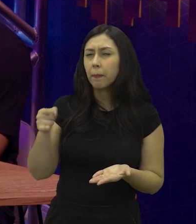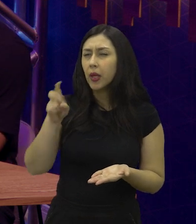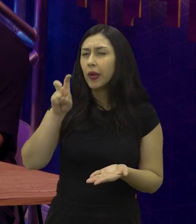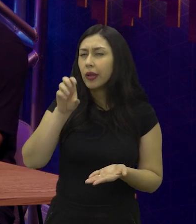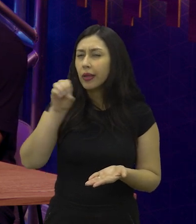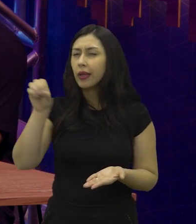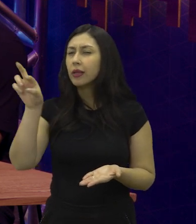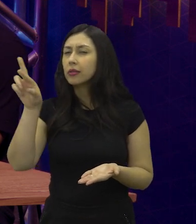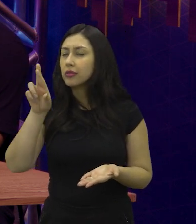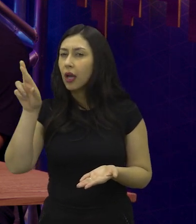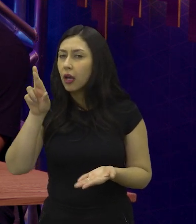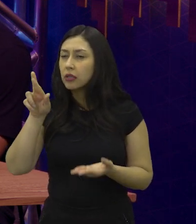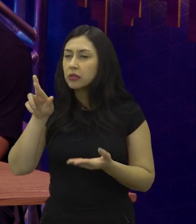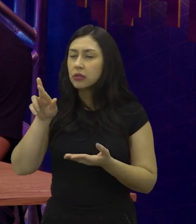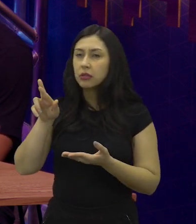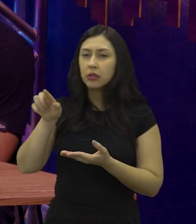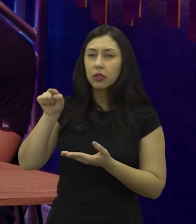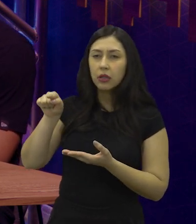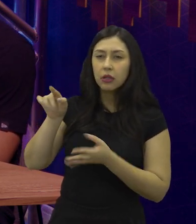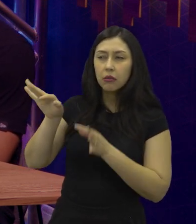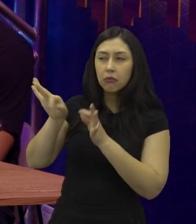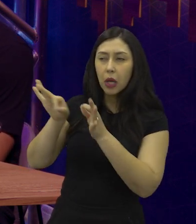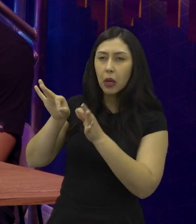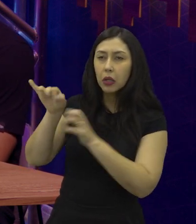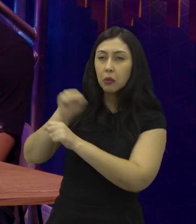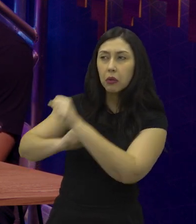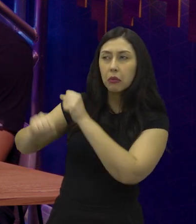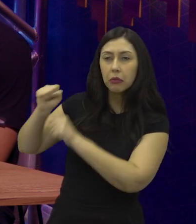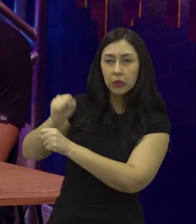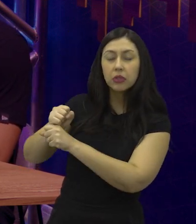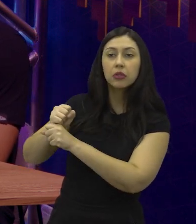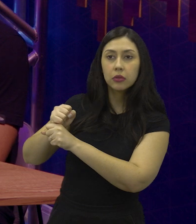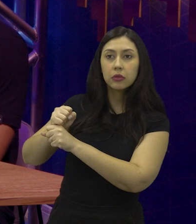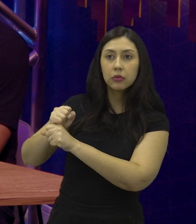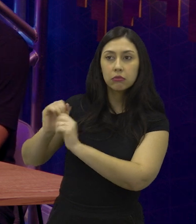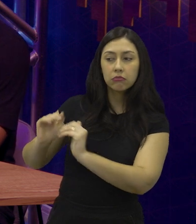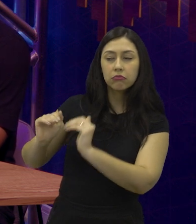4.500 e ele sofreu um reajuste no ano passado,